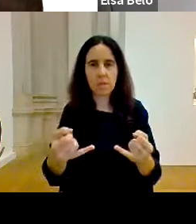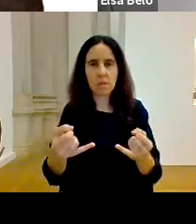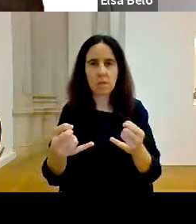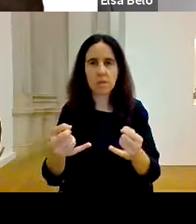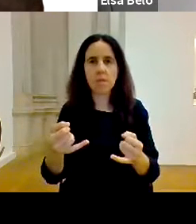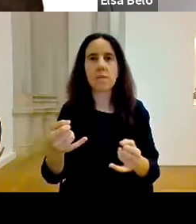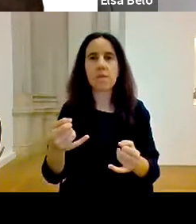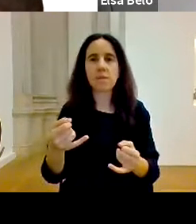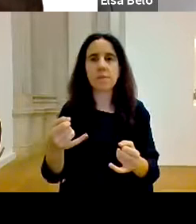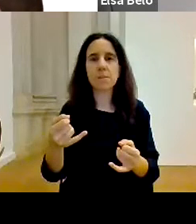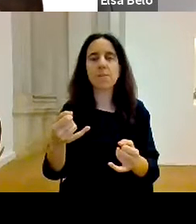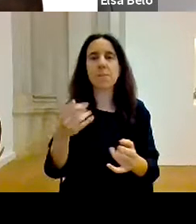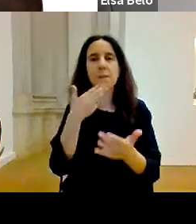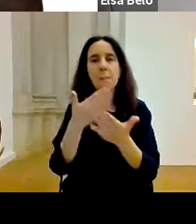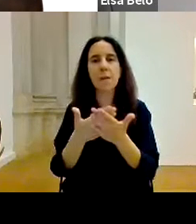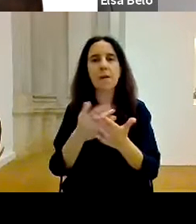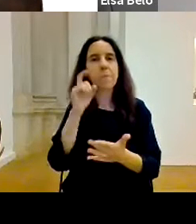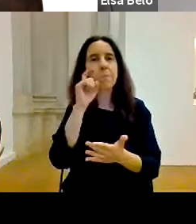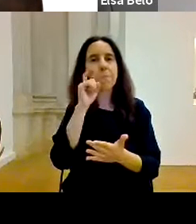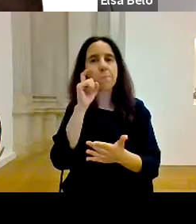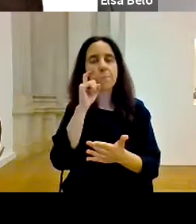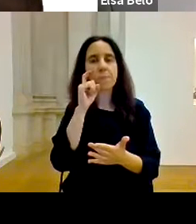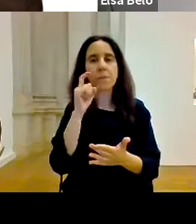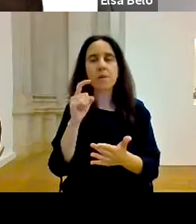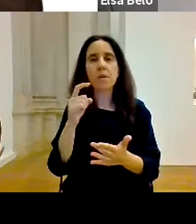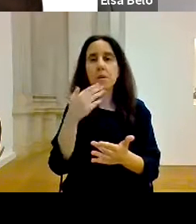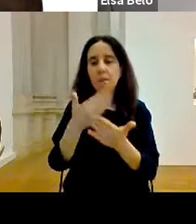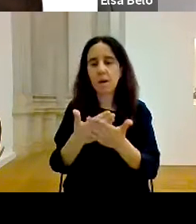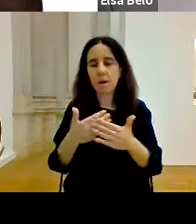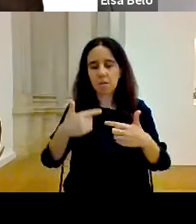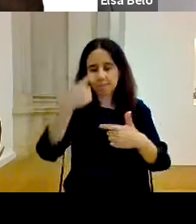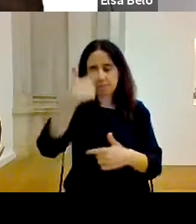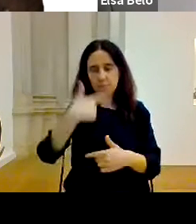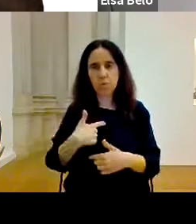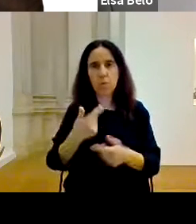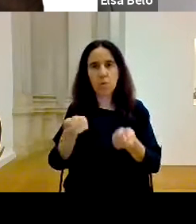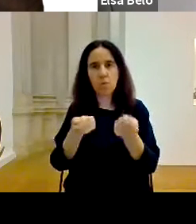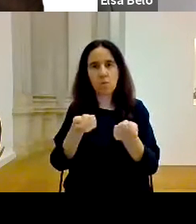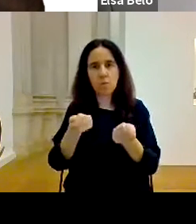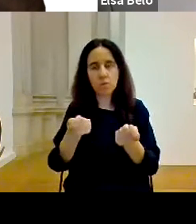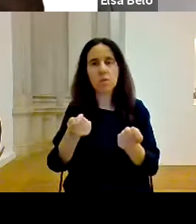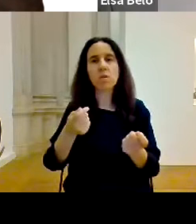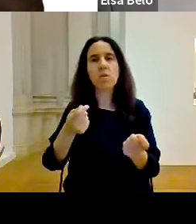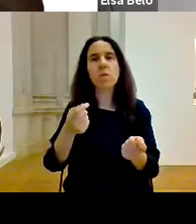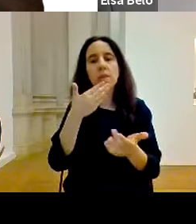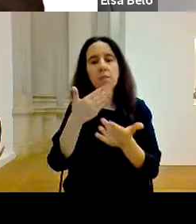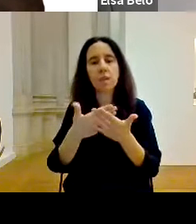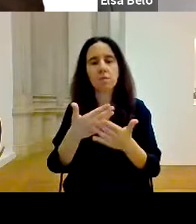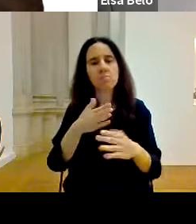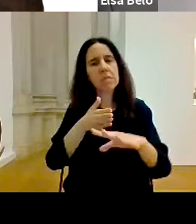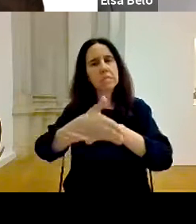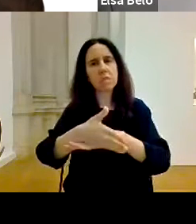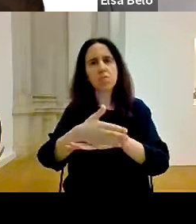segura introduz capacidade nas organizações para permitir aos seus colaboradores que acedam remotamente